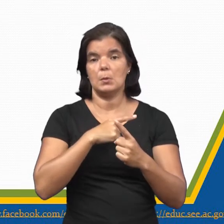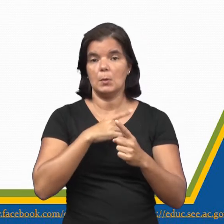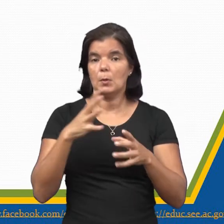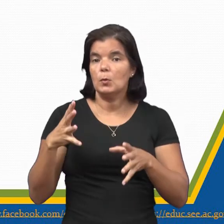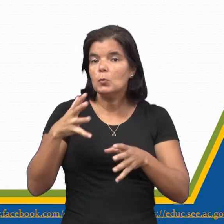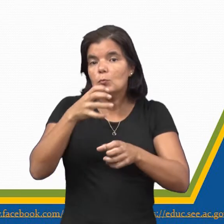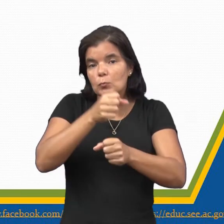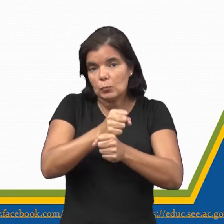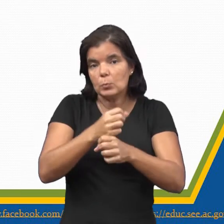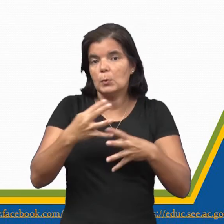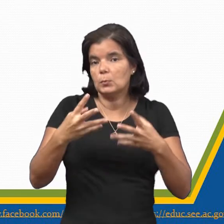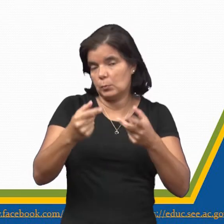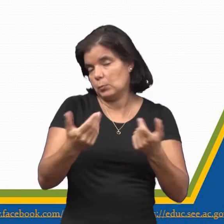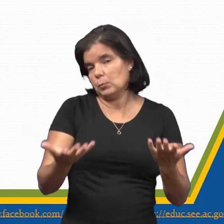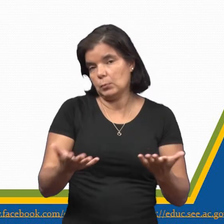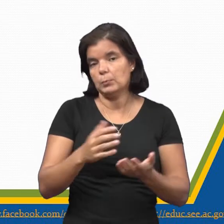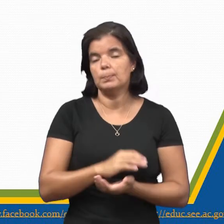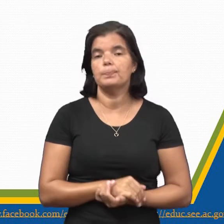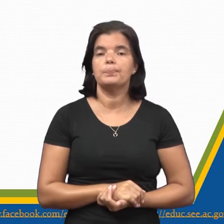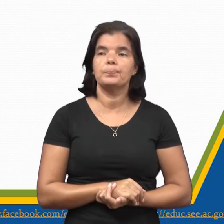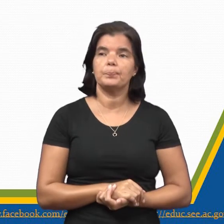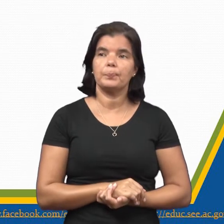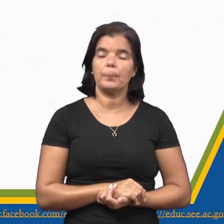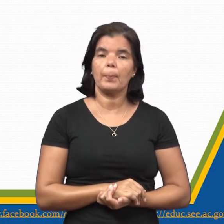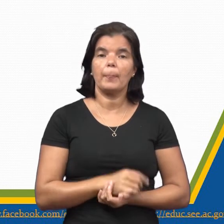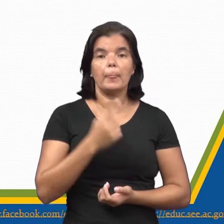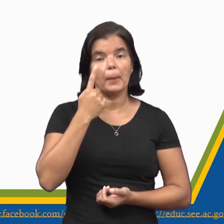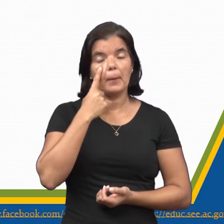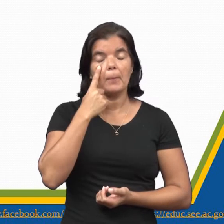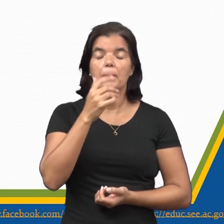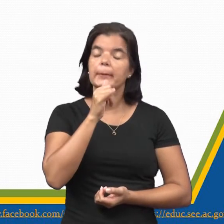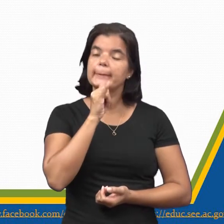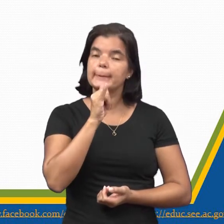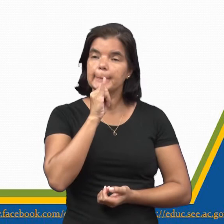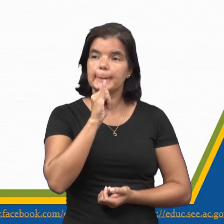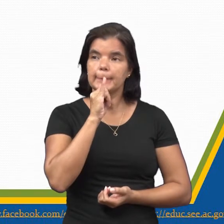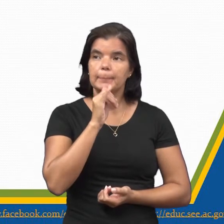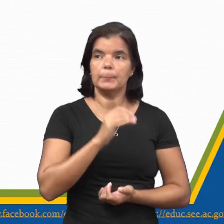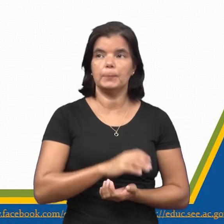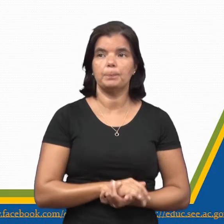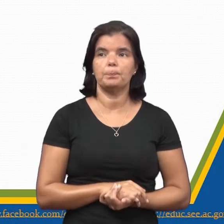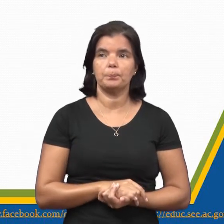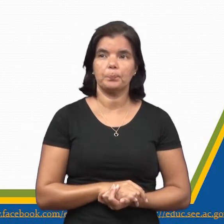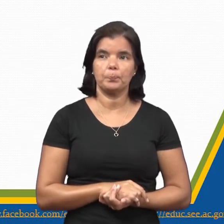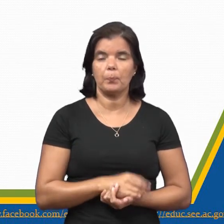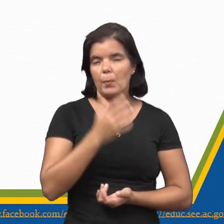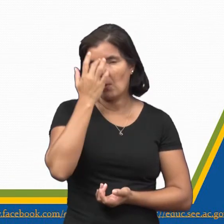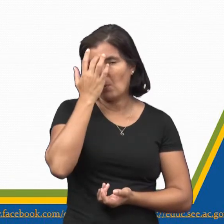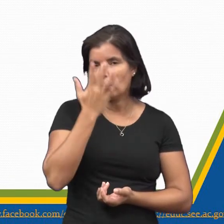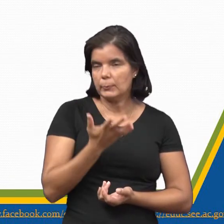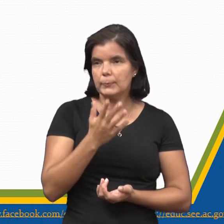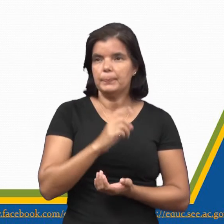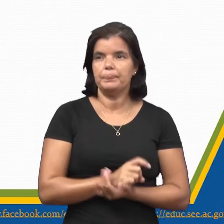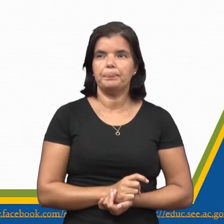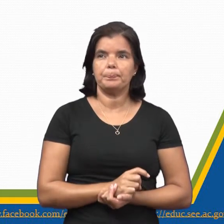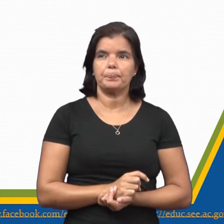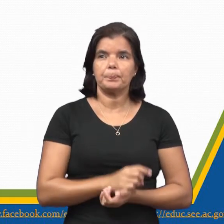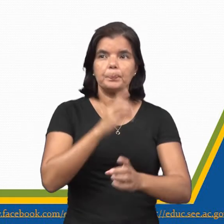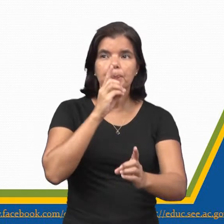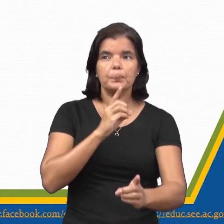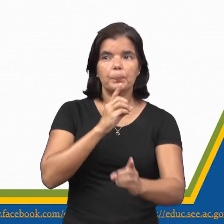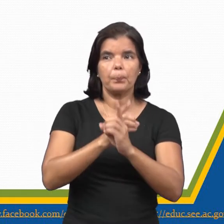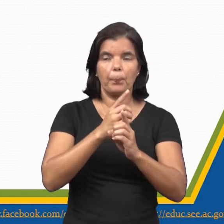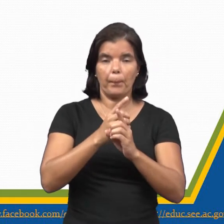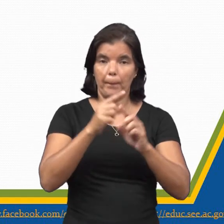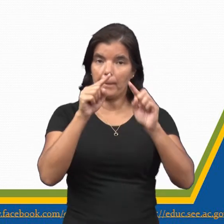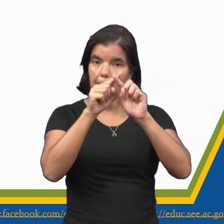sua área, evidentemente. Vamos pegar aqui um exemplo para facilitar. É encontrar a